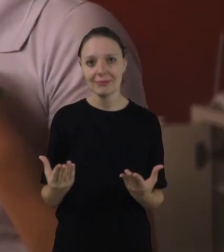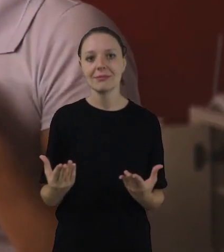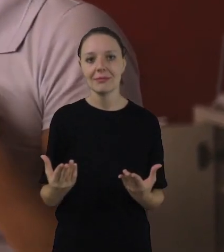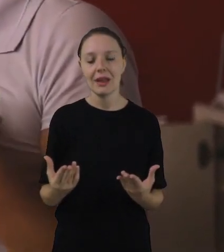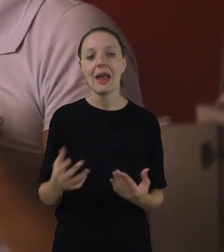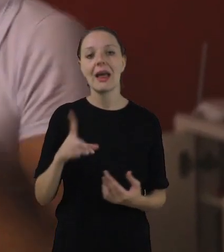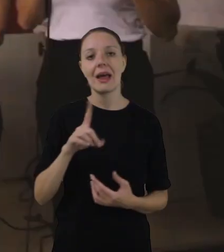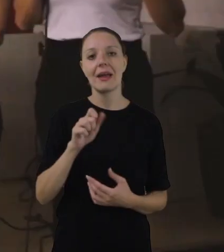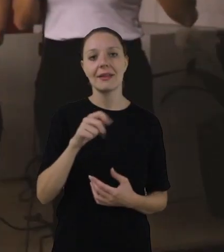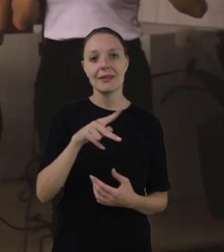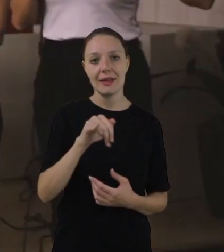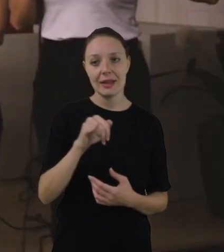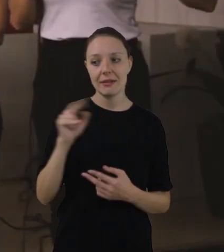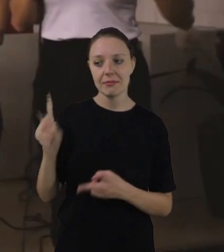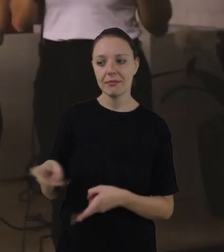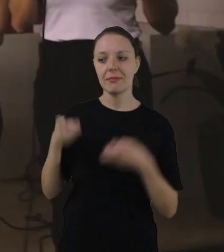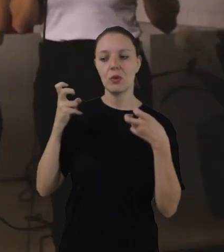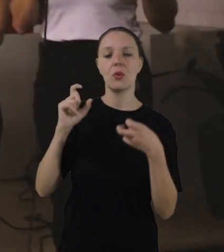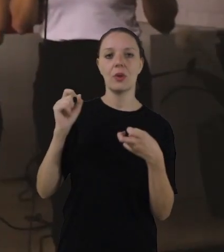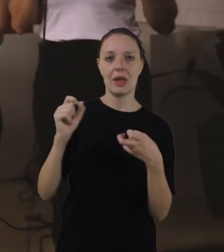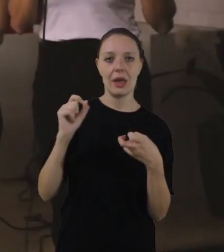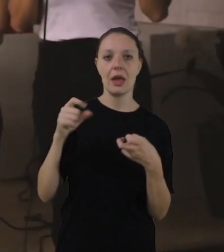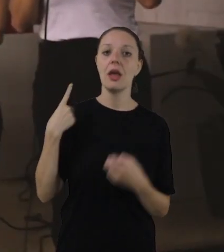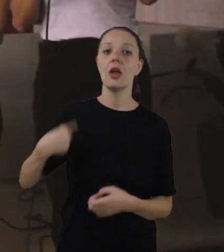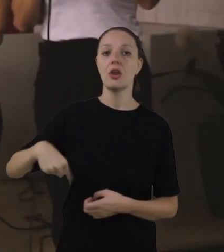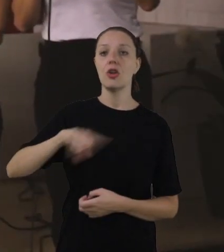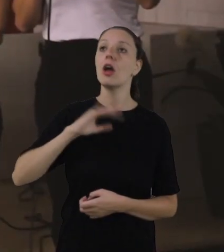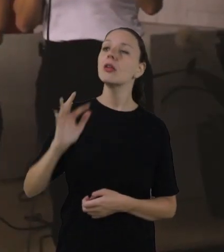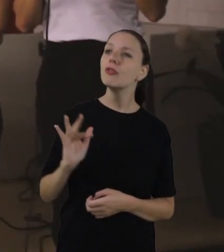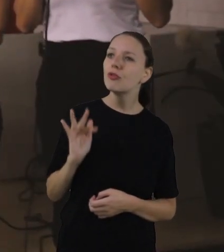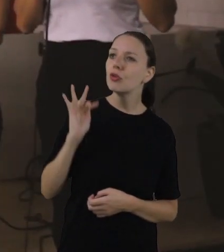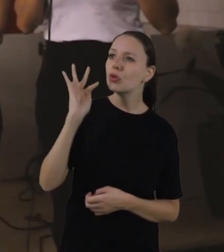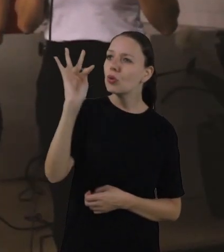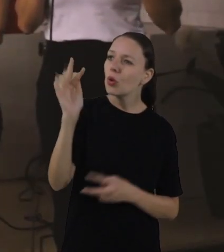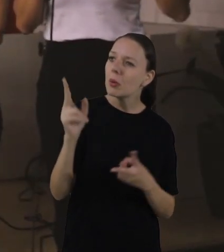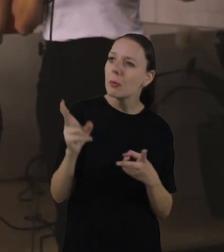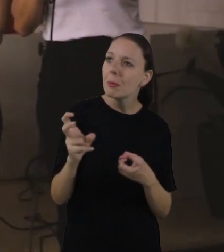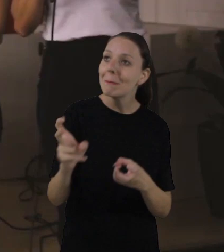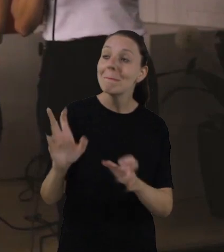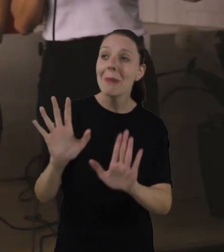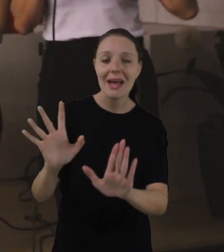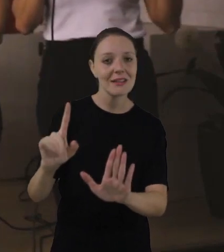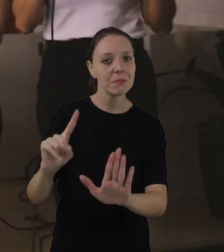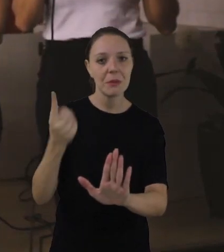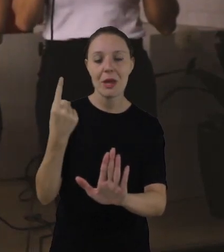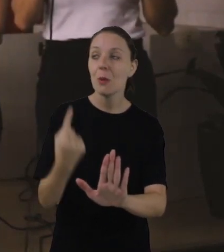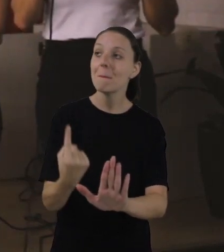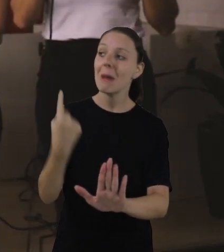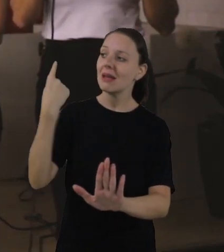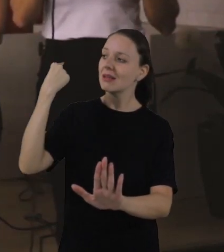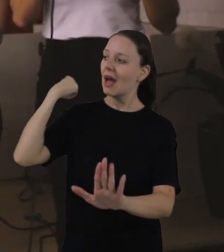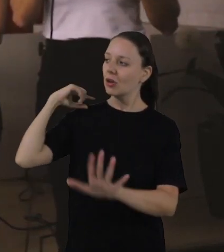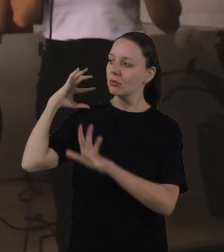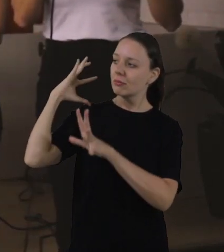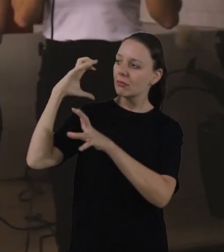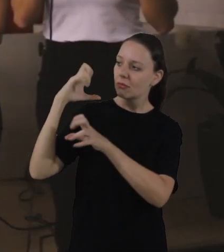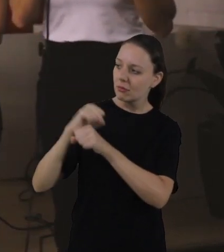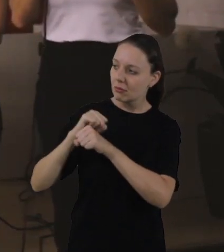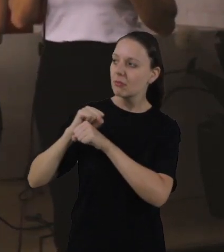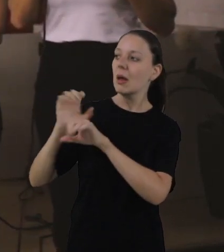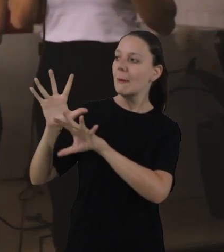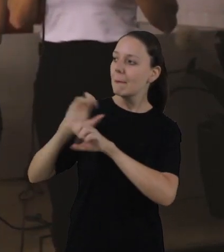nos trouxe um olhar de que a gente pode, sim, olhar para o futuro, mas antes de olhar para o futuro, a gente tem que olhar para o passado.